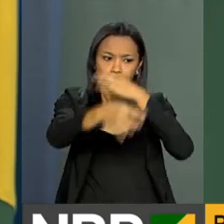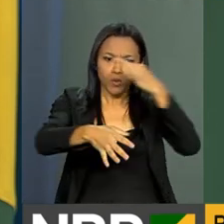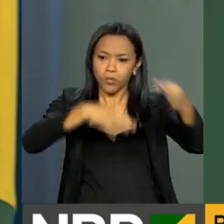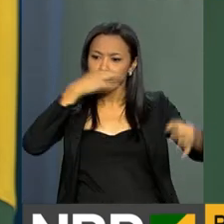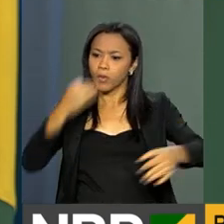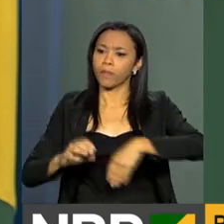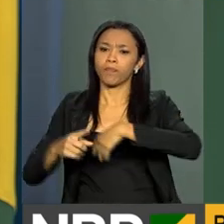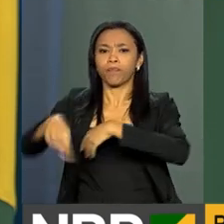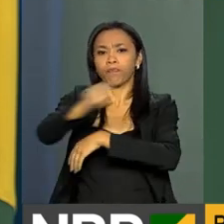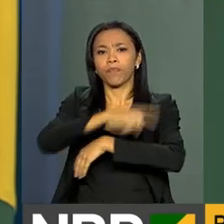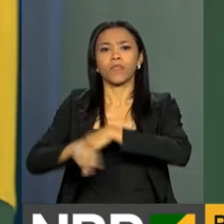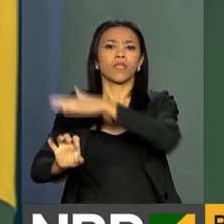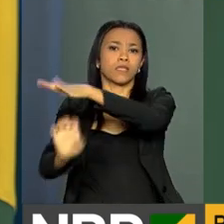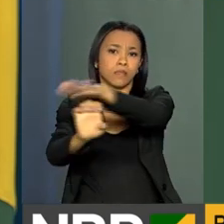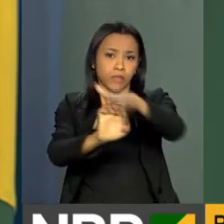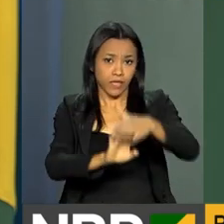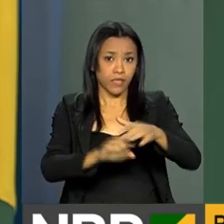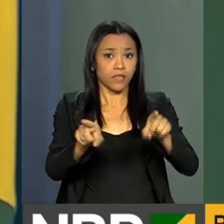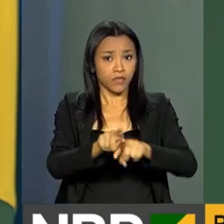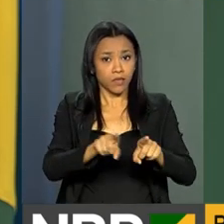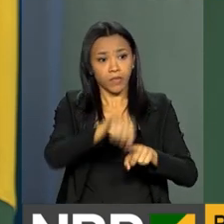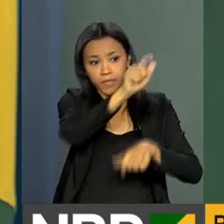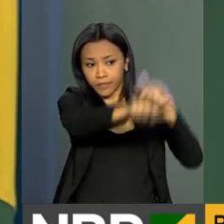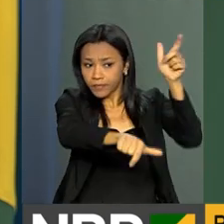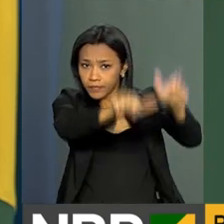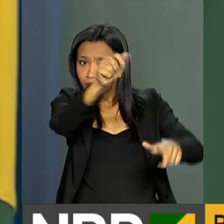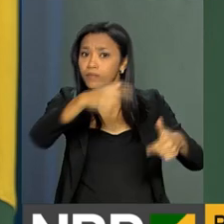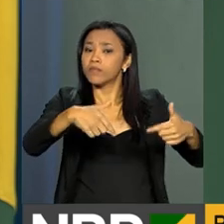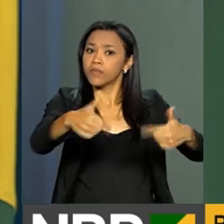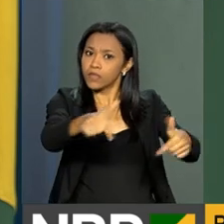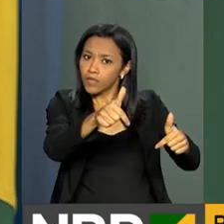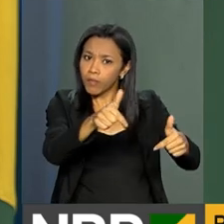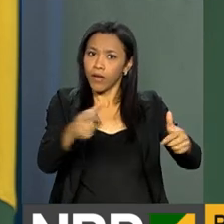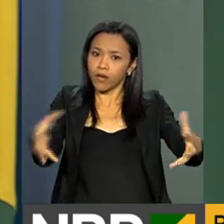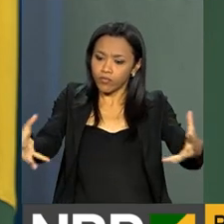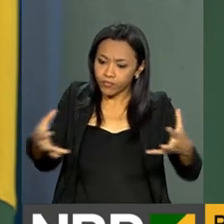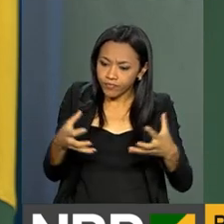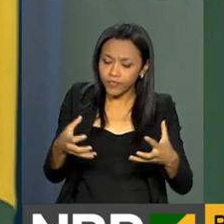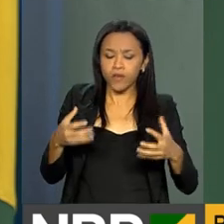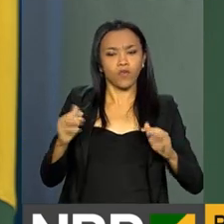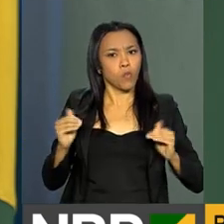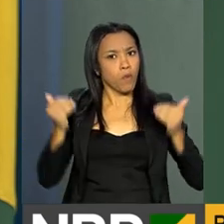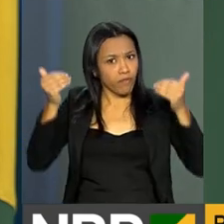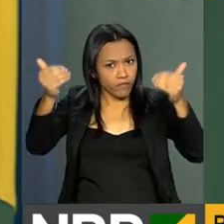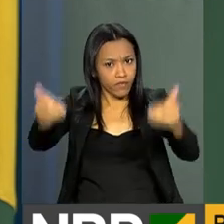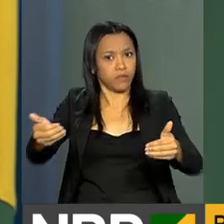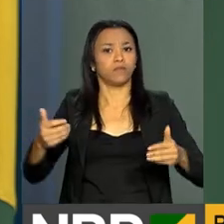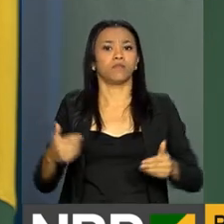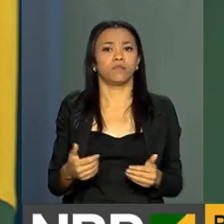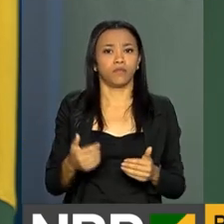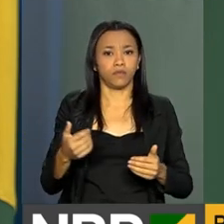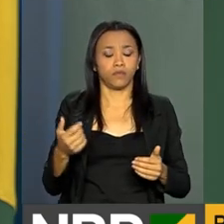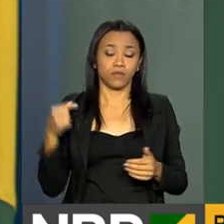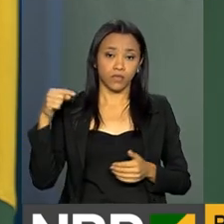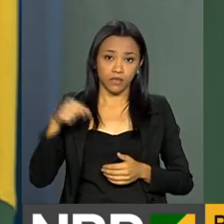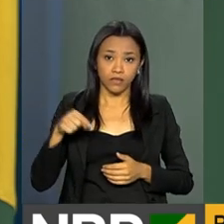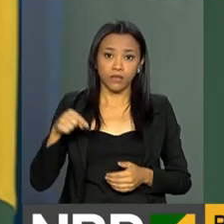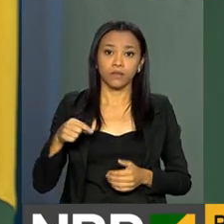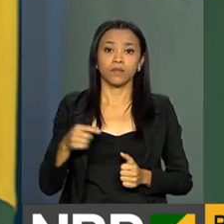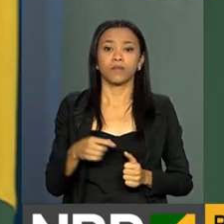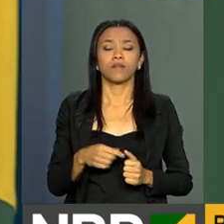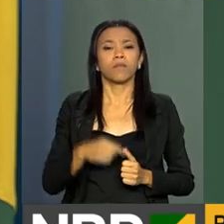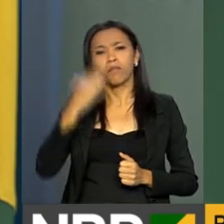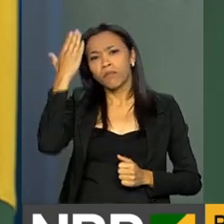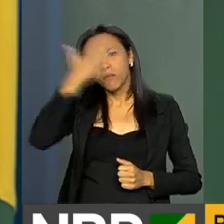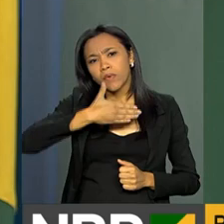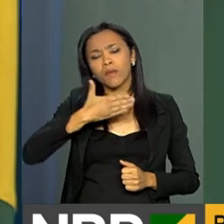empresários e empregados. Foi um avanço extraordinário, que marca bem